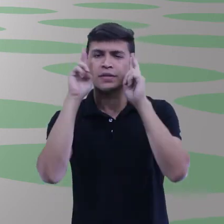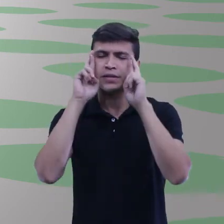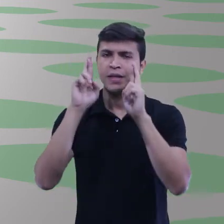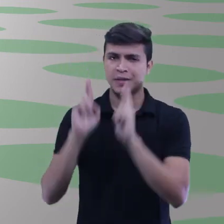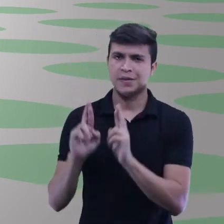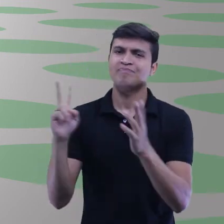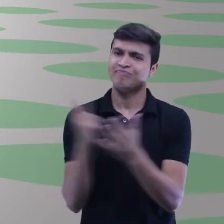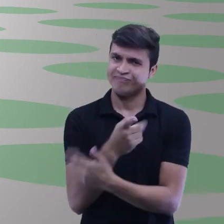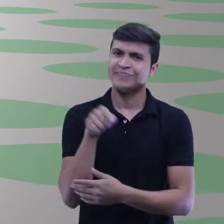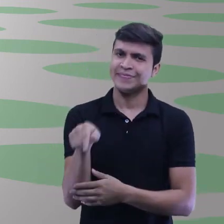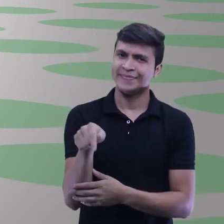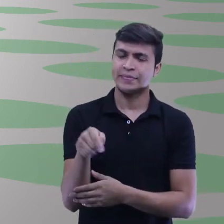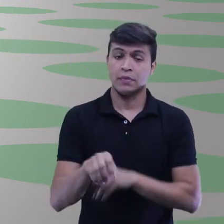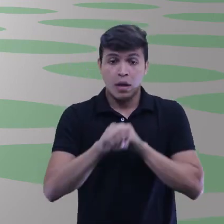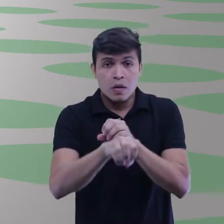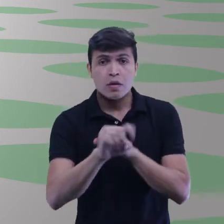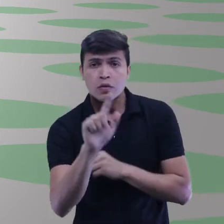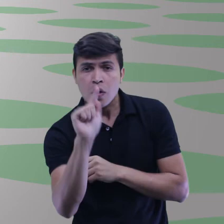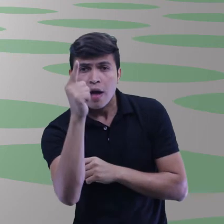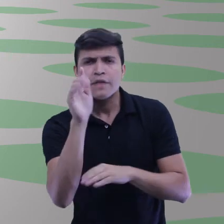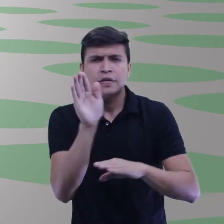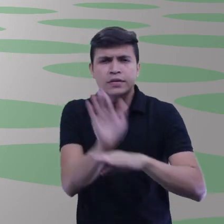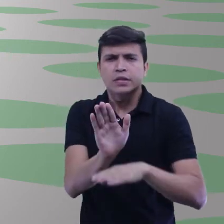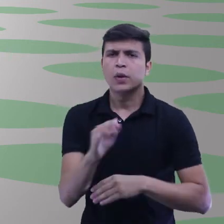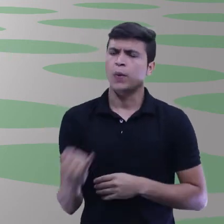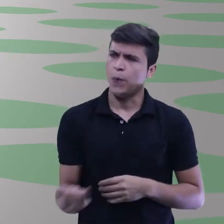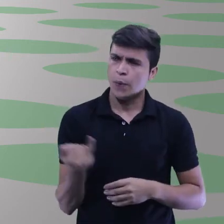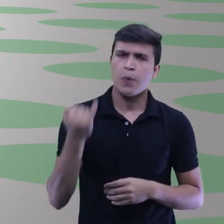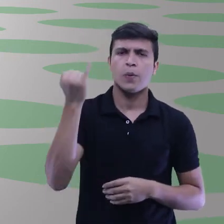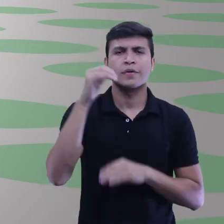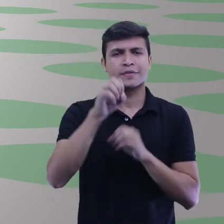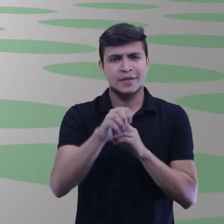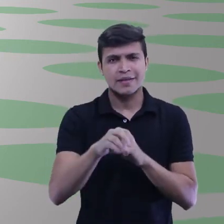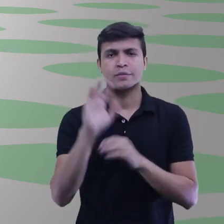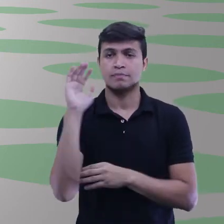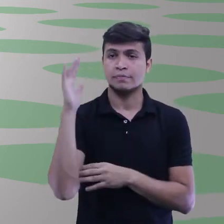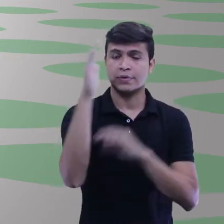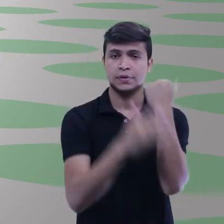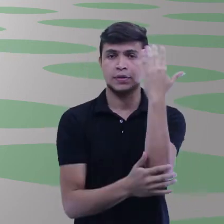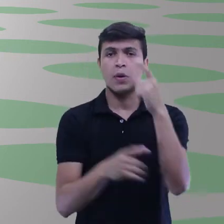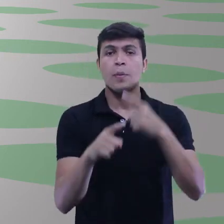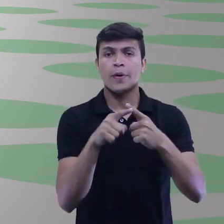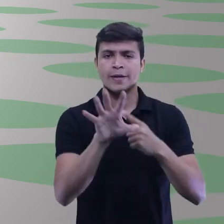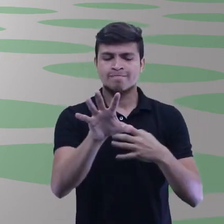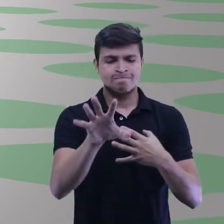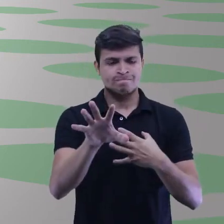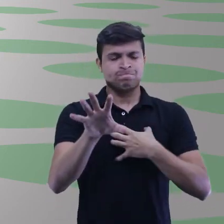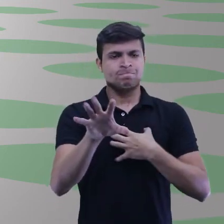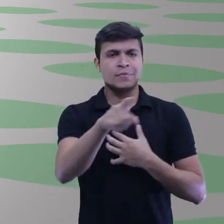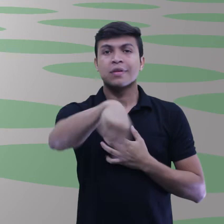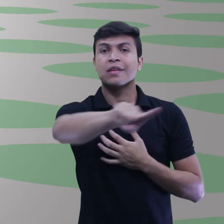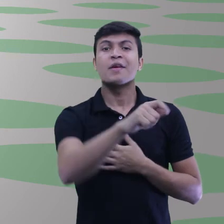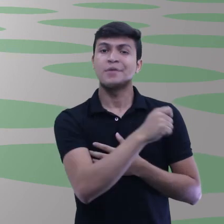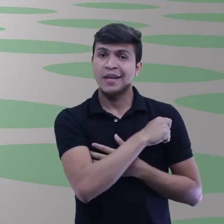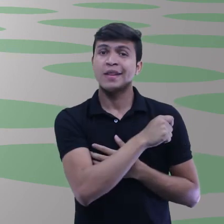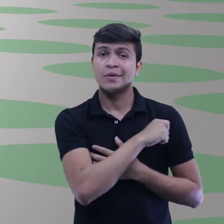respeito. E a educação geográfica tem uma contribuição importante na educação ambiental, na sensibilização dos alunos sobre os